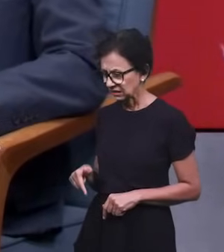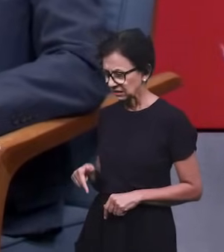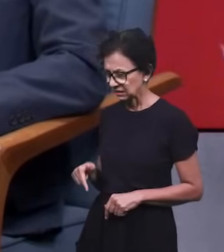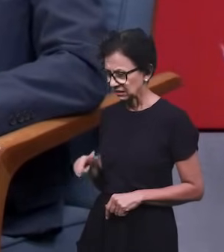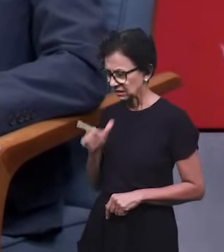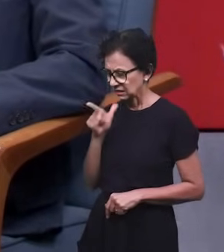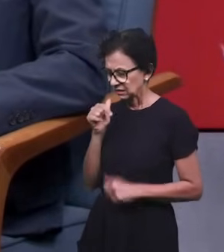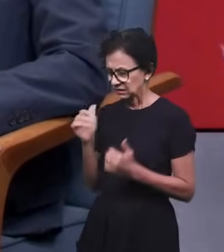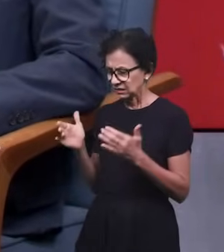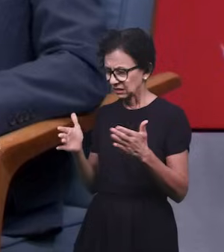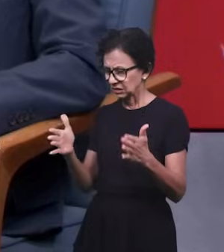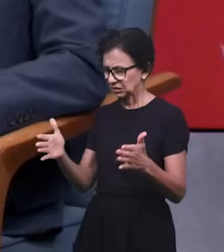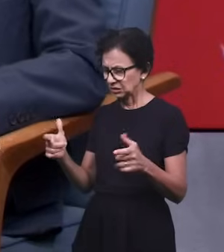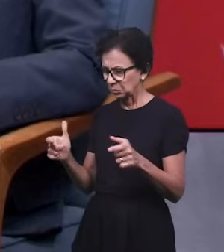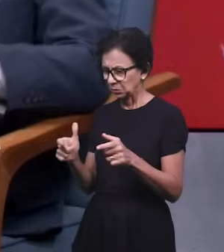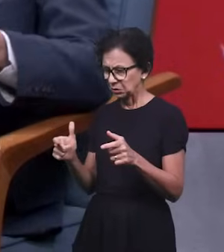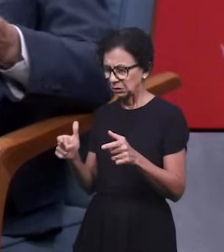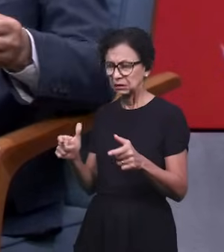dos seus